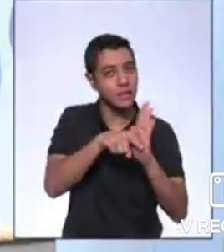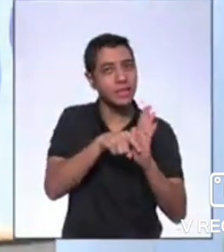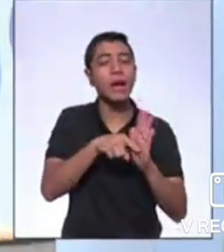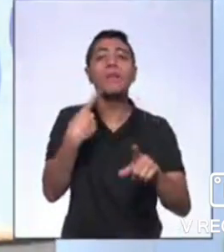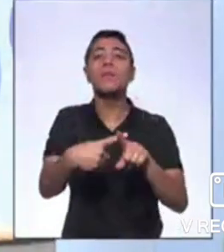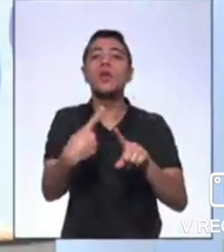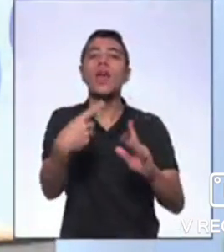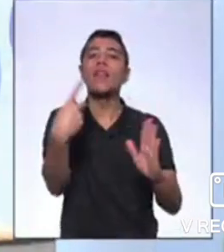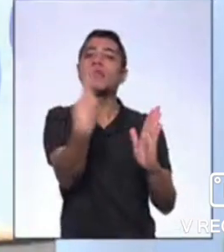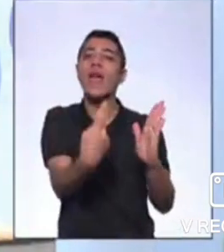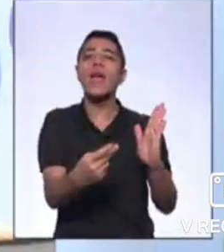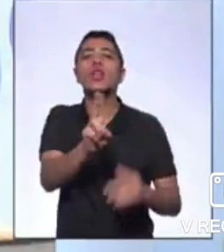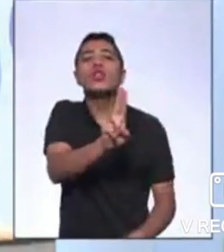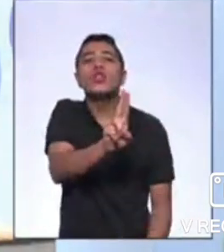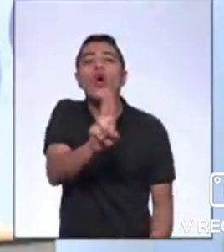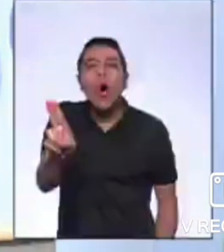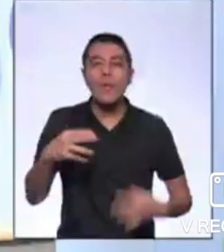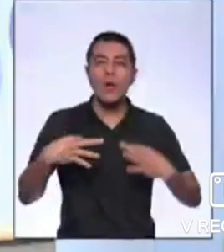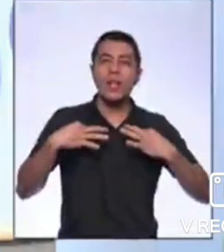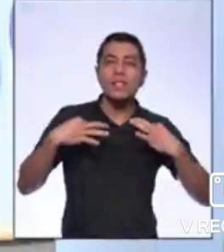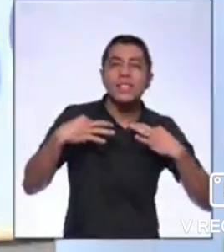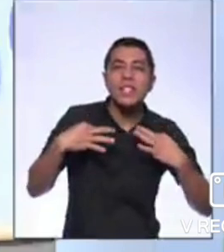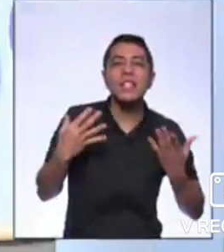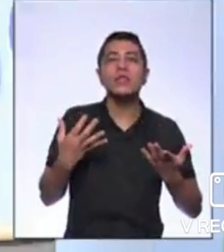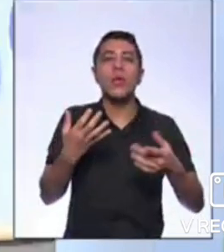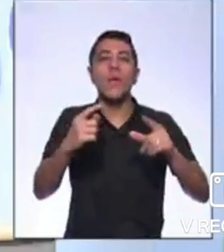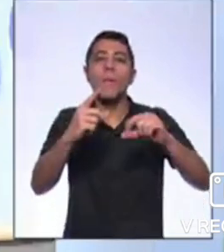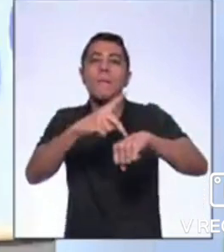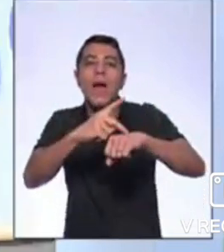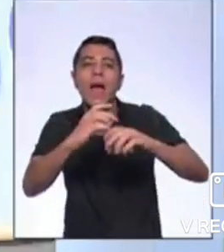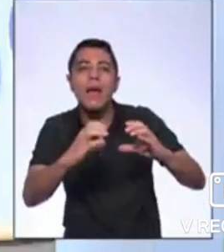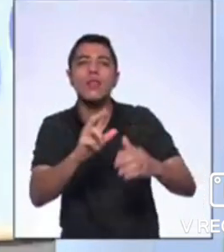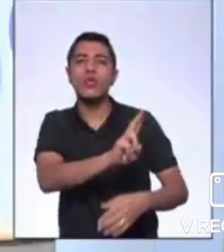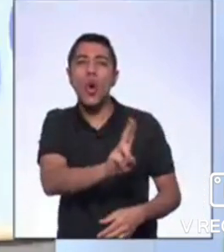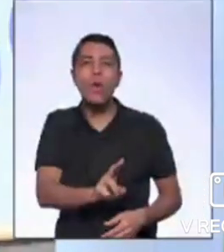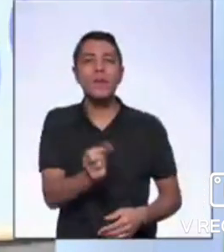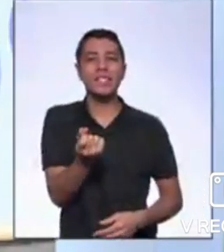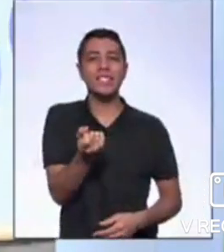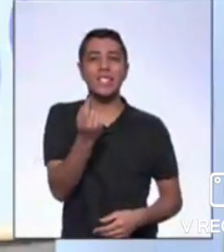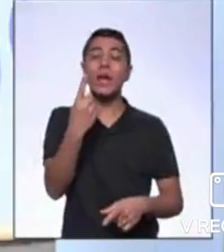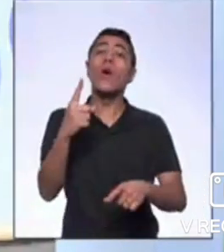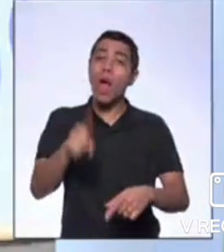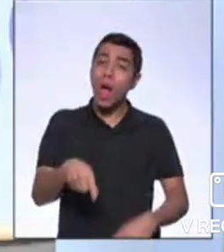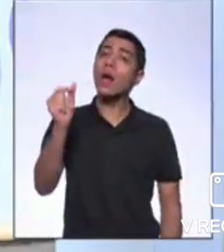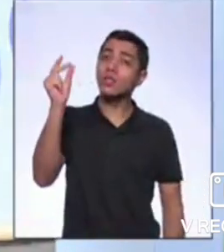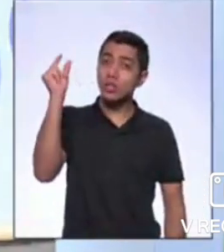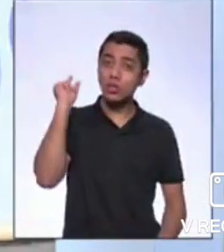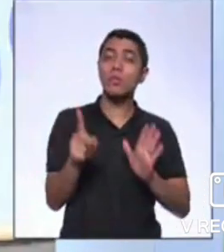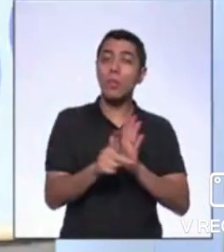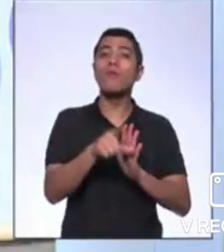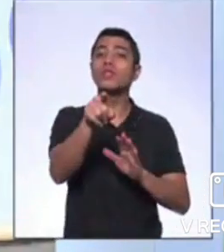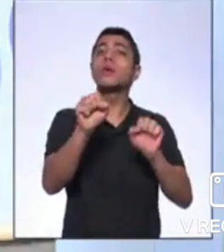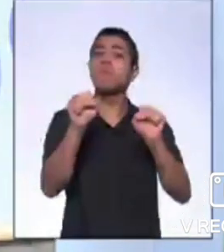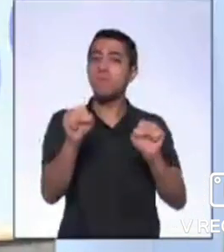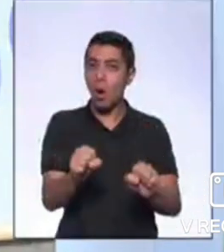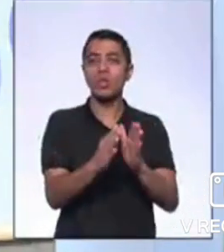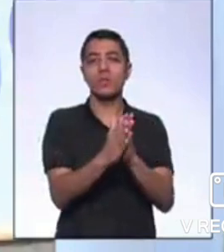estranho, os nomes dos tecidos e tal. Então você pode fazer uma pesquisa e conhecer o